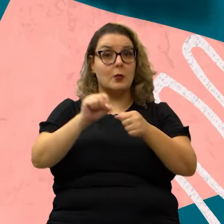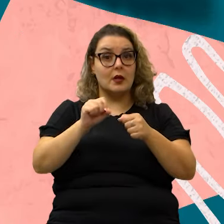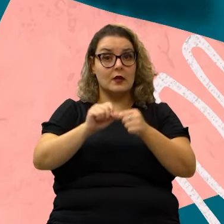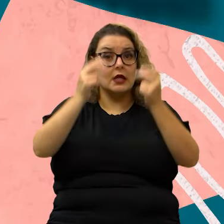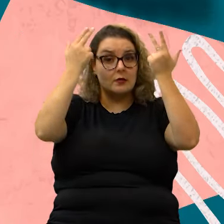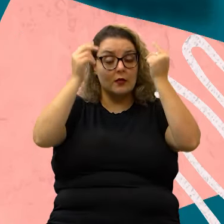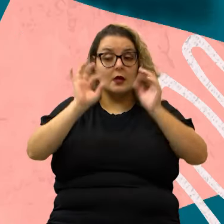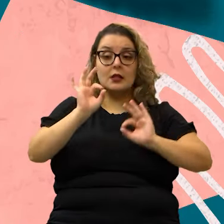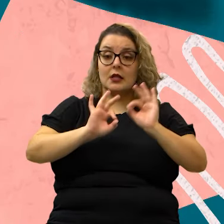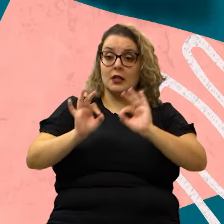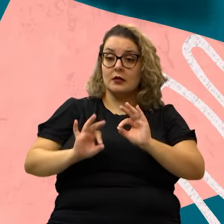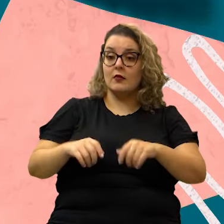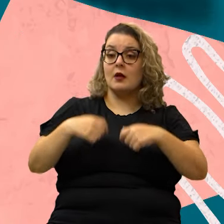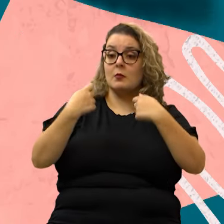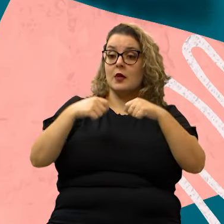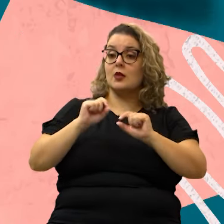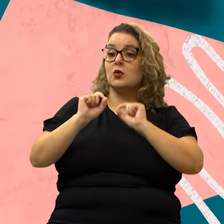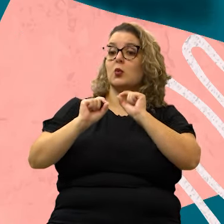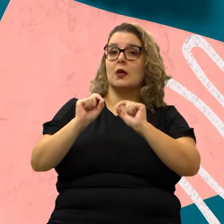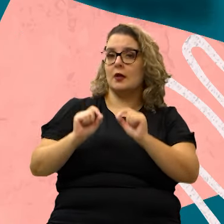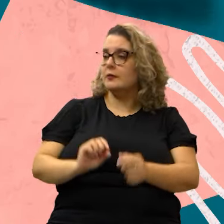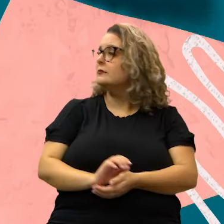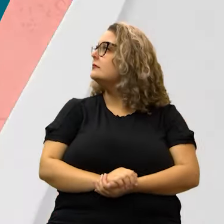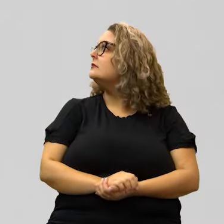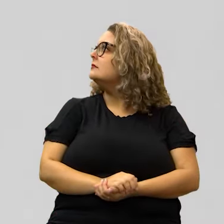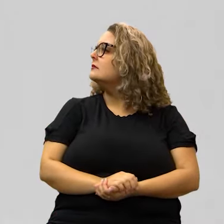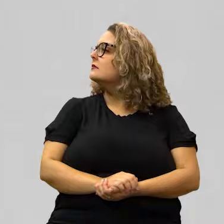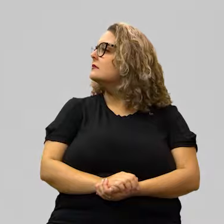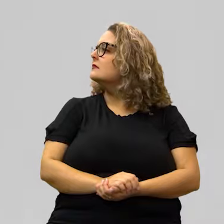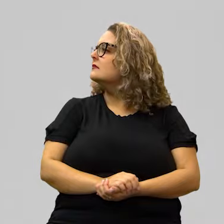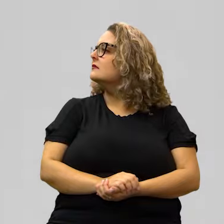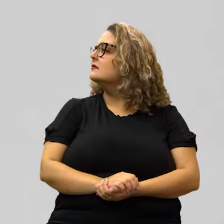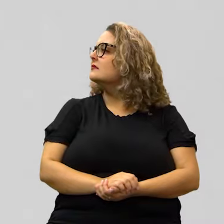Para fazer o coelho personalizado, você vai precisar de